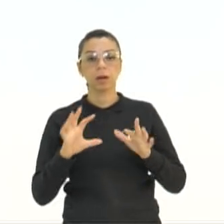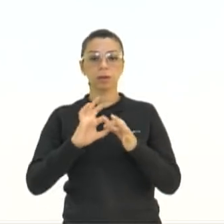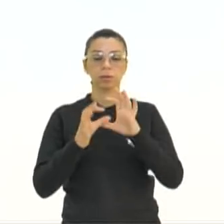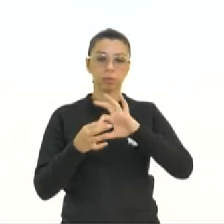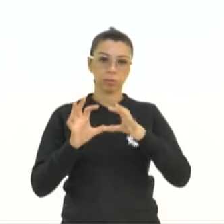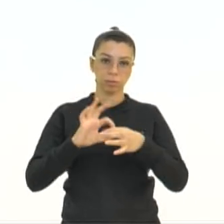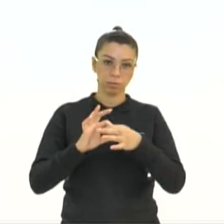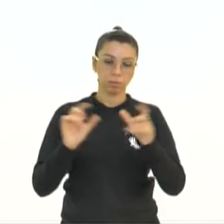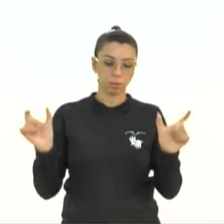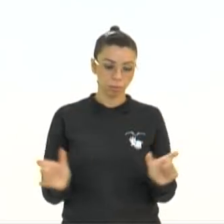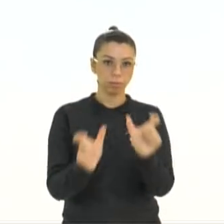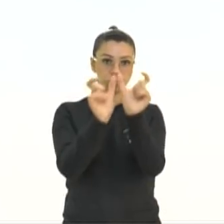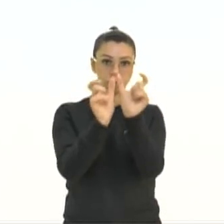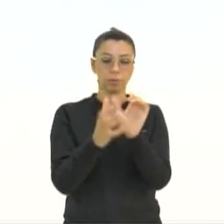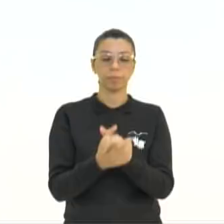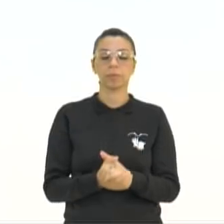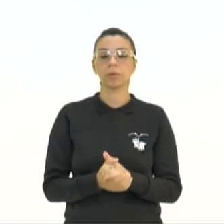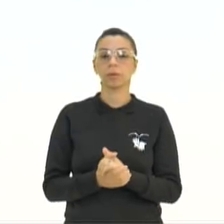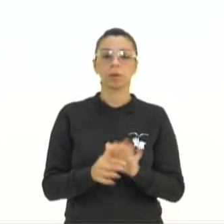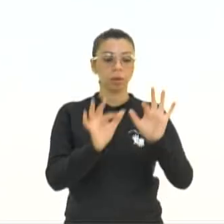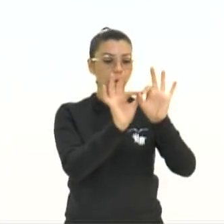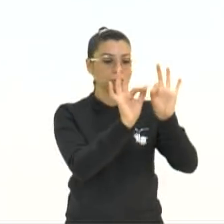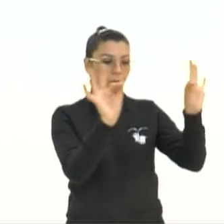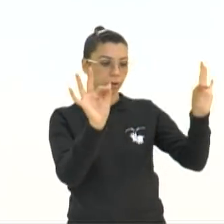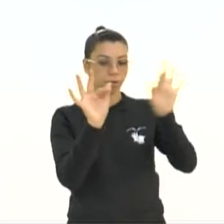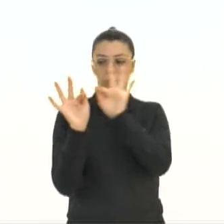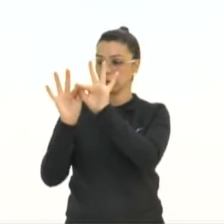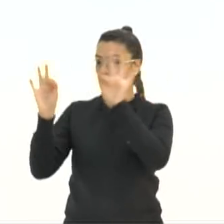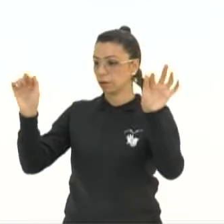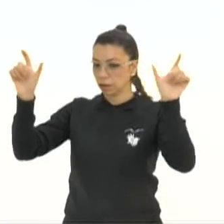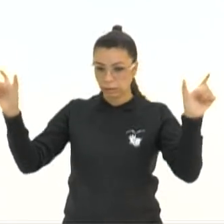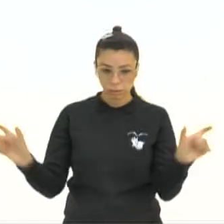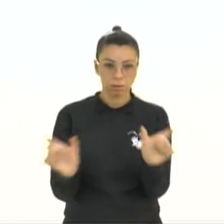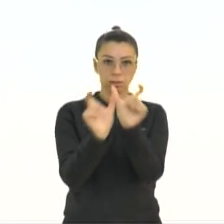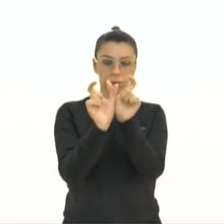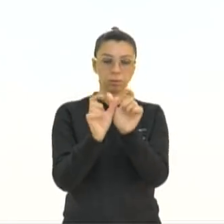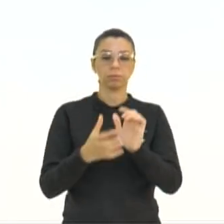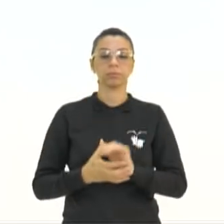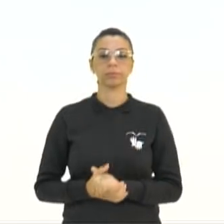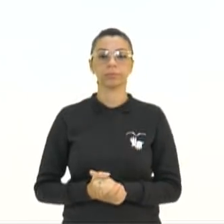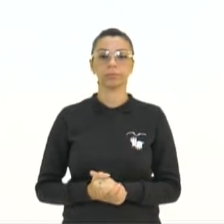Mesma coisa. Ligue as duas frases com uma palavrinha, ok? Vamos lá.